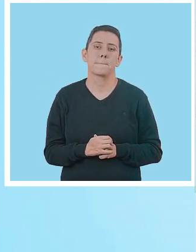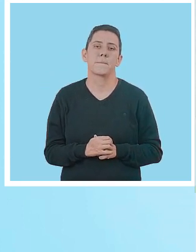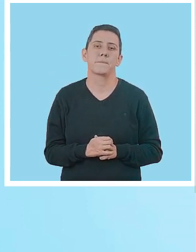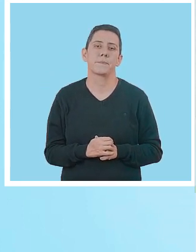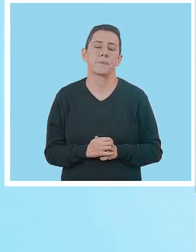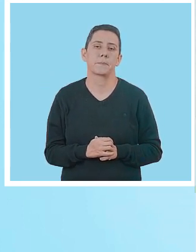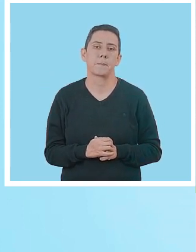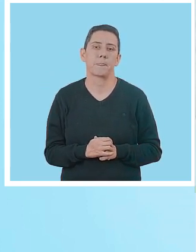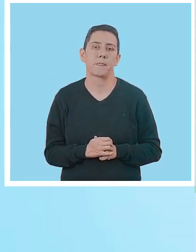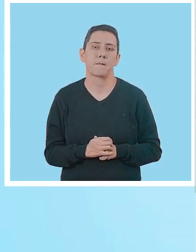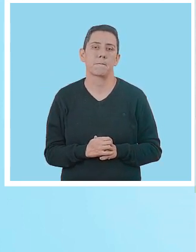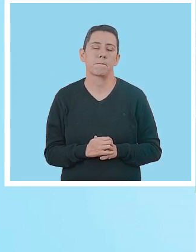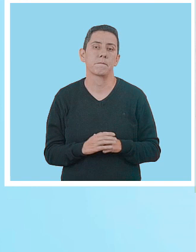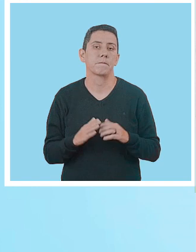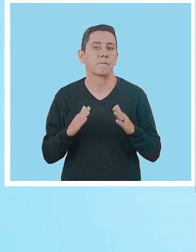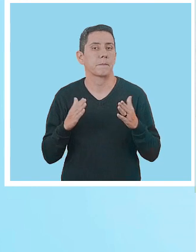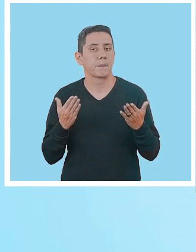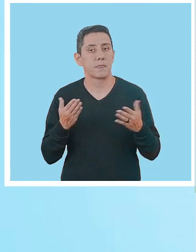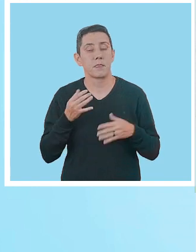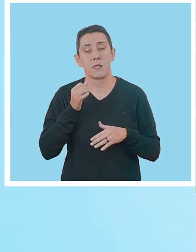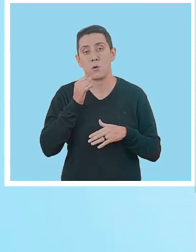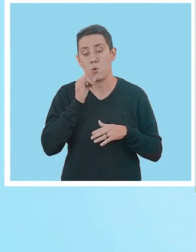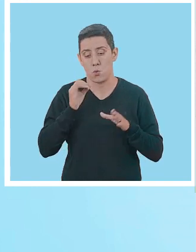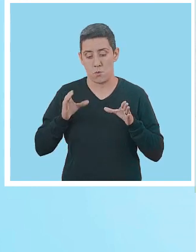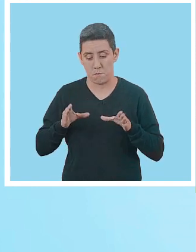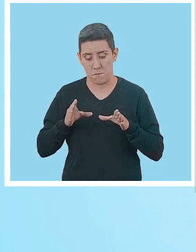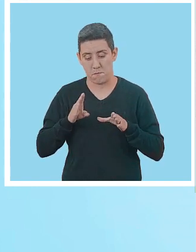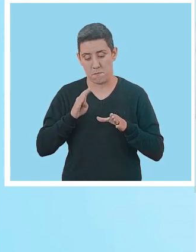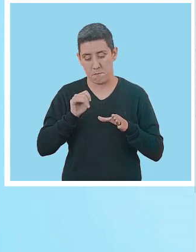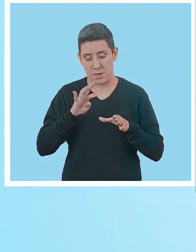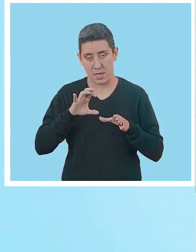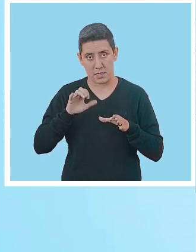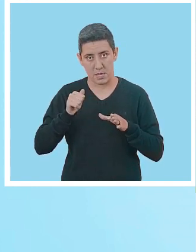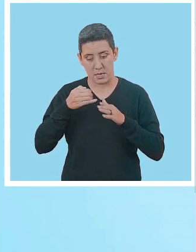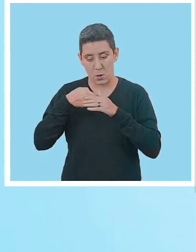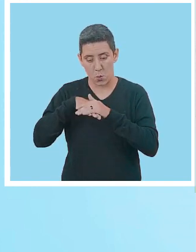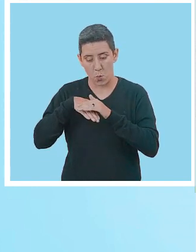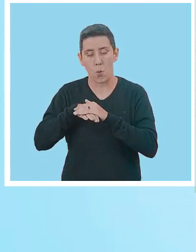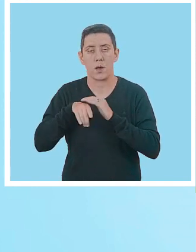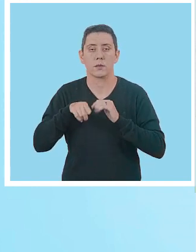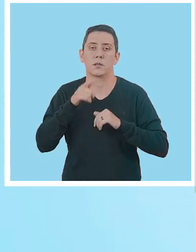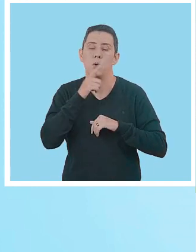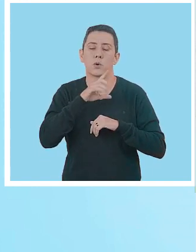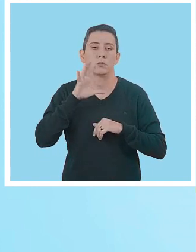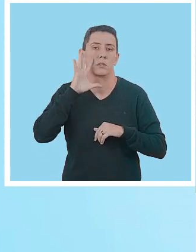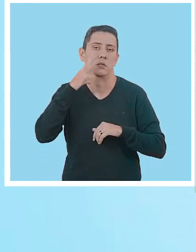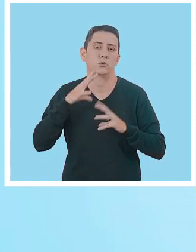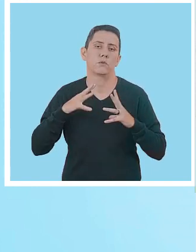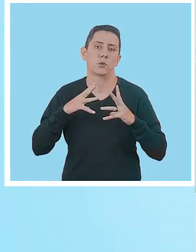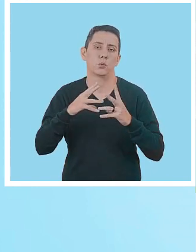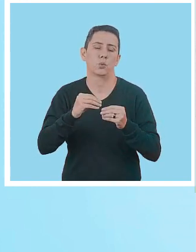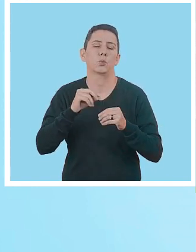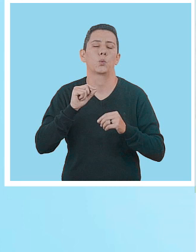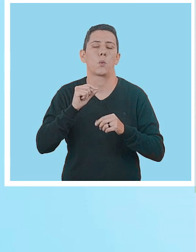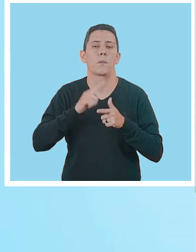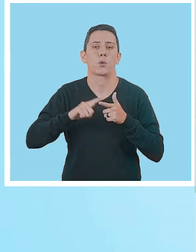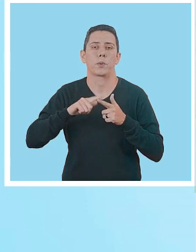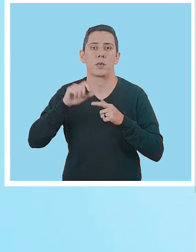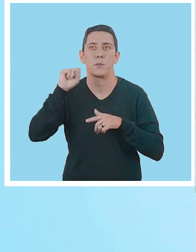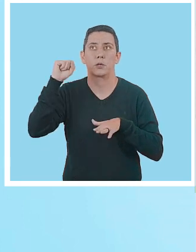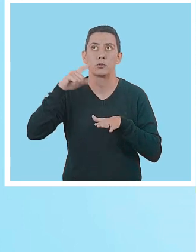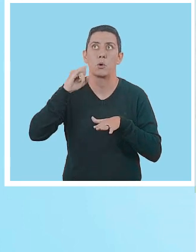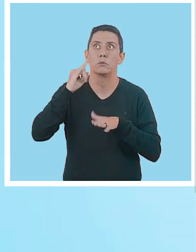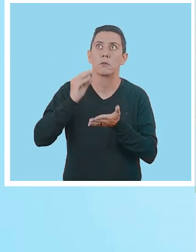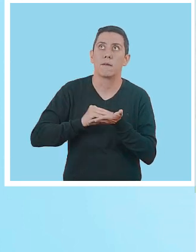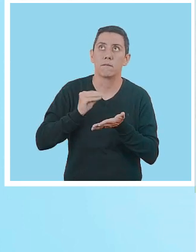basicamente né com a bateria você resolve esse problema da solar por exemplo geração ou durante o dia que